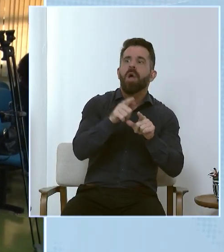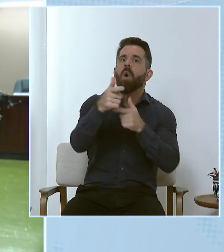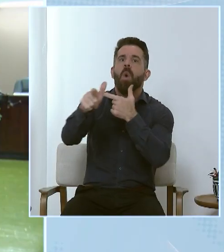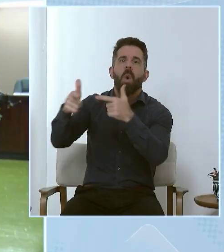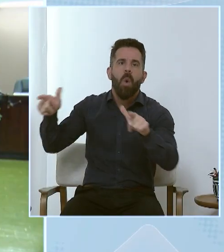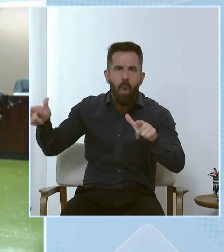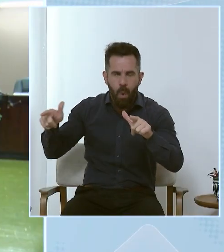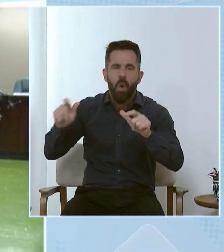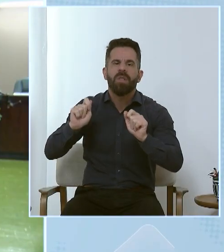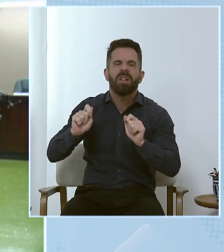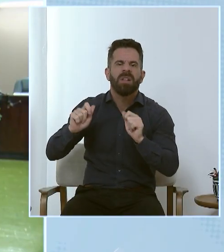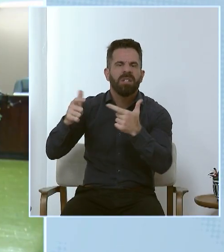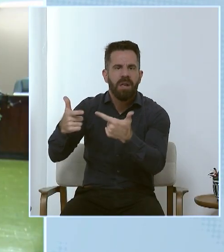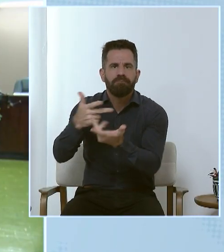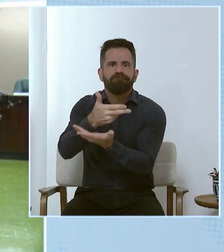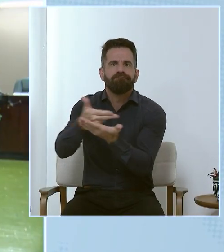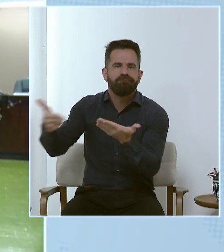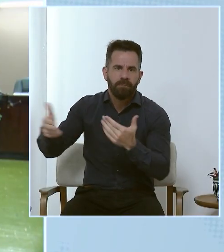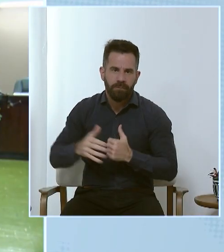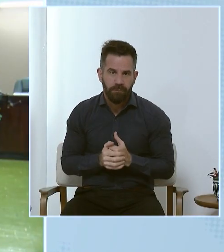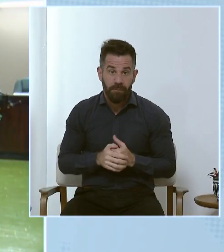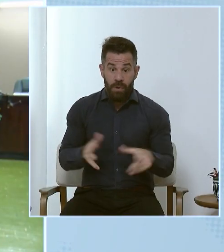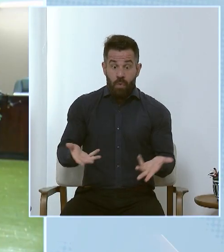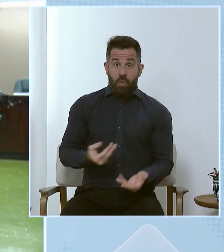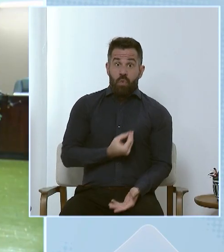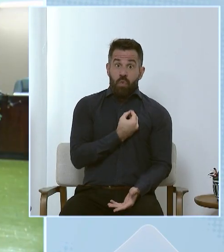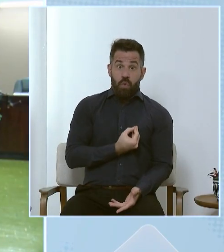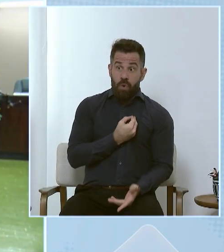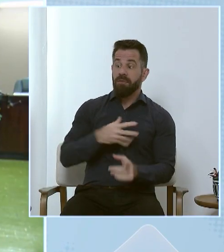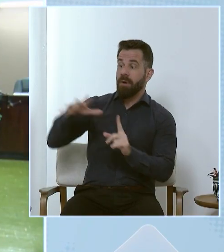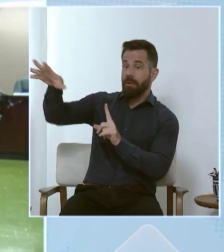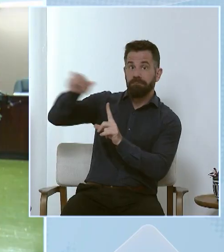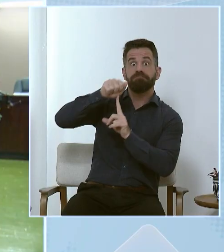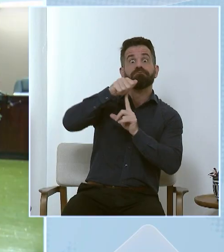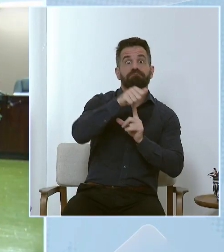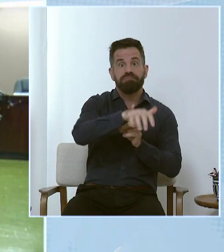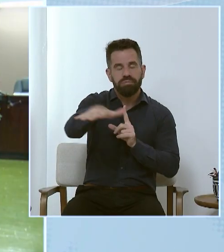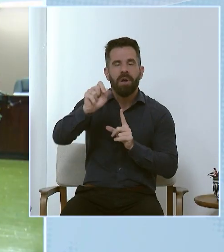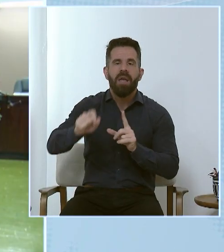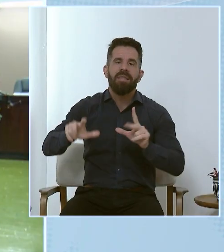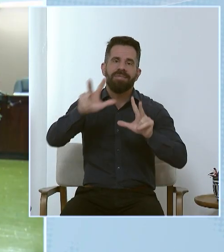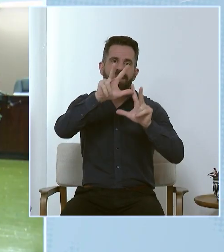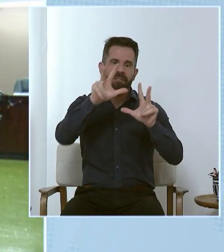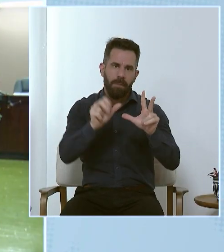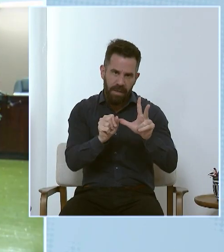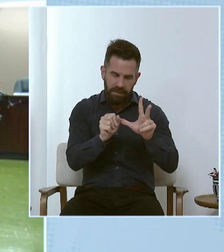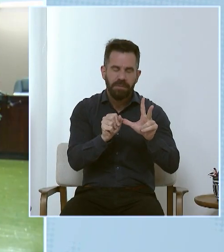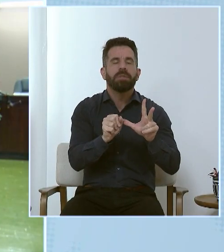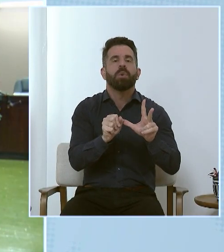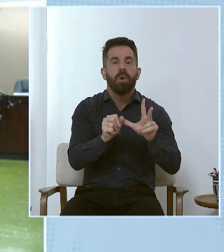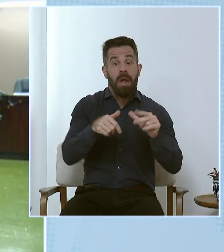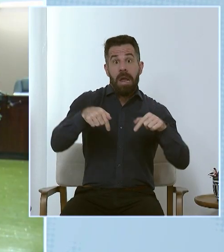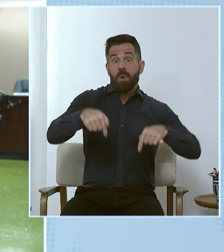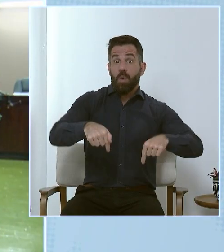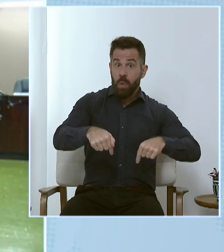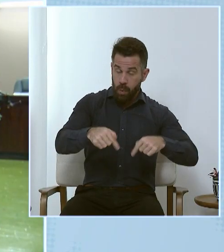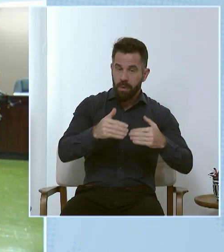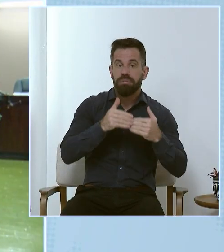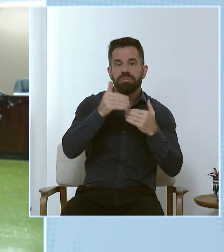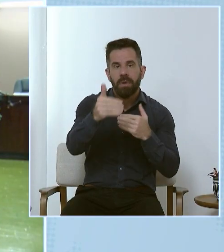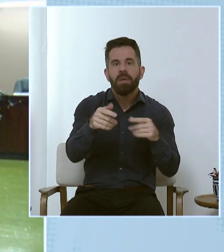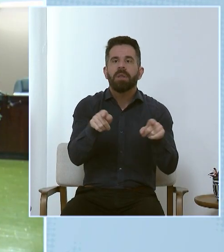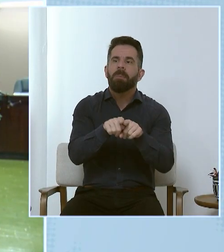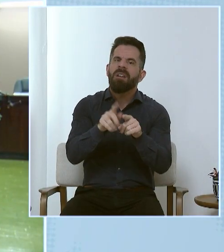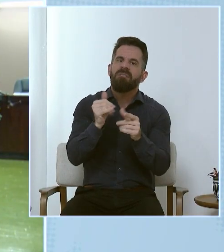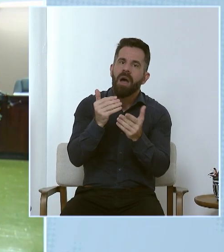parceiras. Atualmente vamos retransmitir a TV Brasil. Logo depois, a partir de